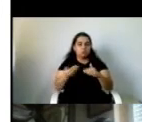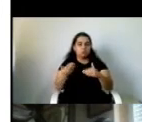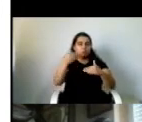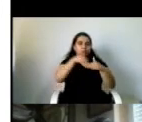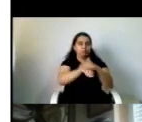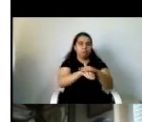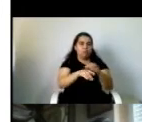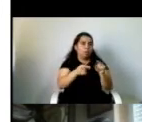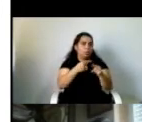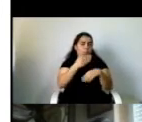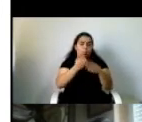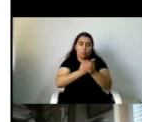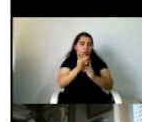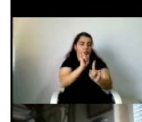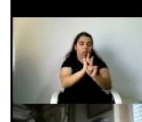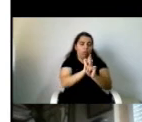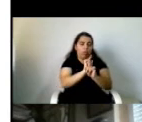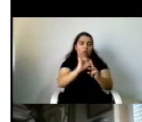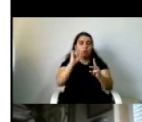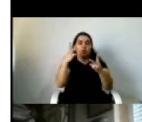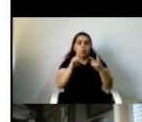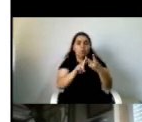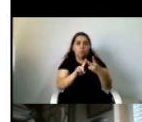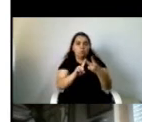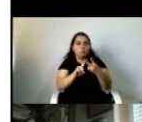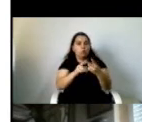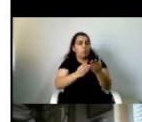mesma, ou então o processo ainda decorre,